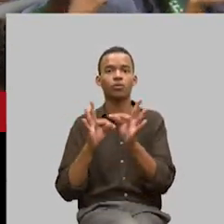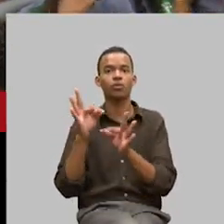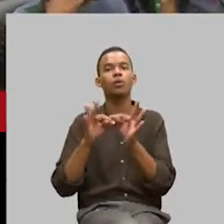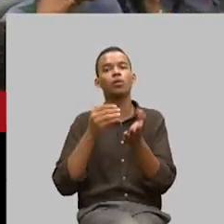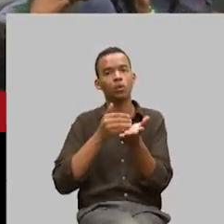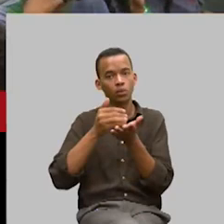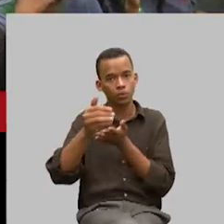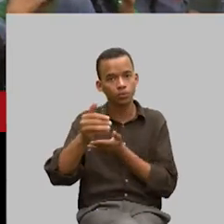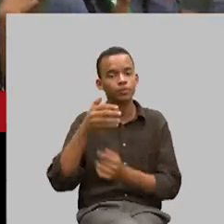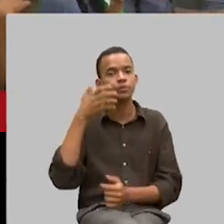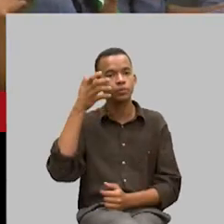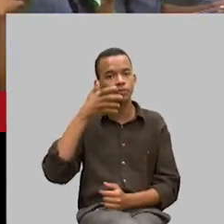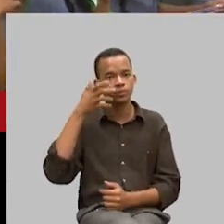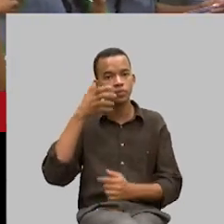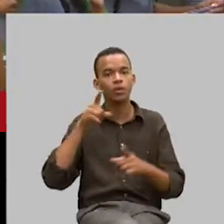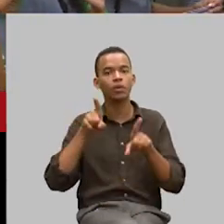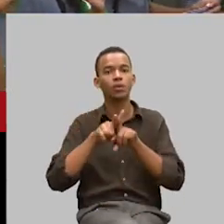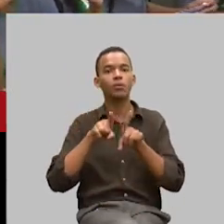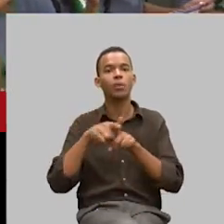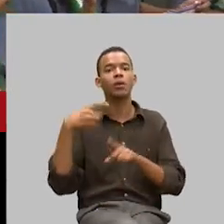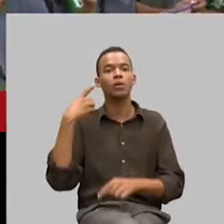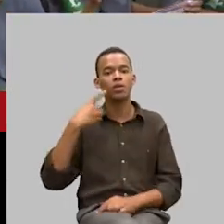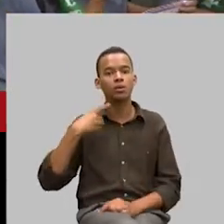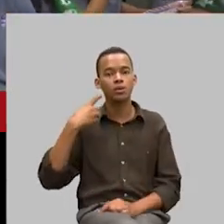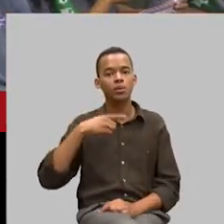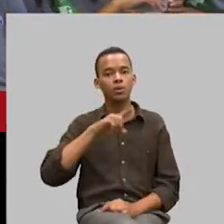presença do deputado le